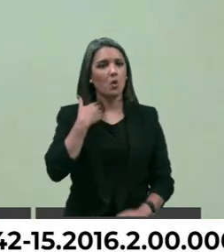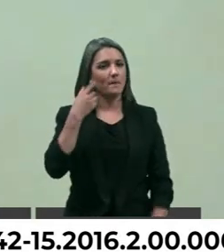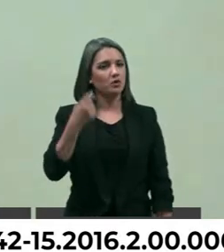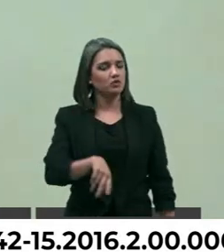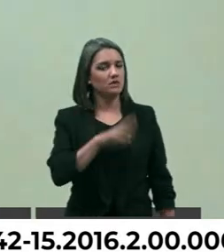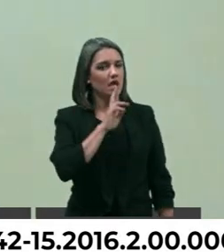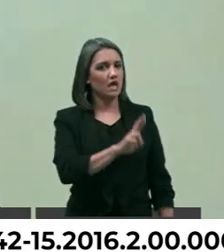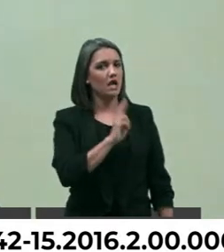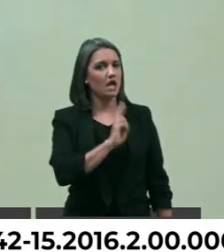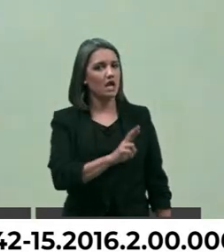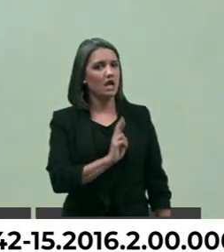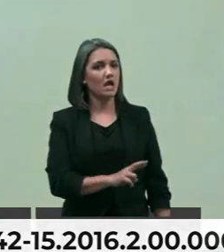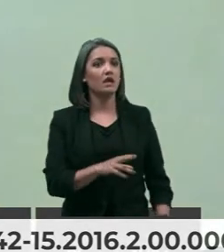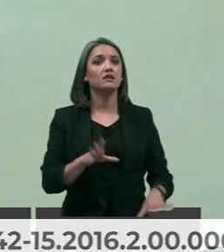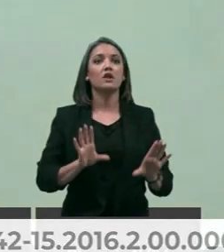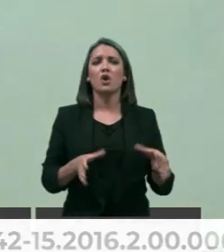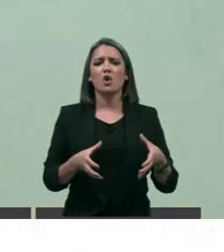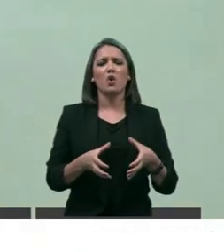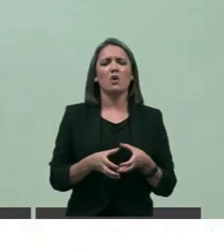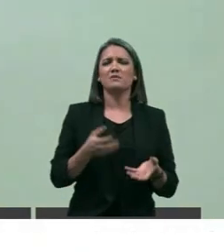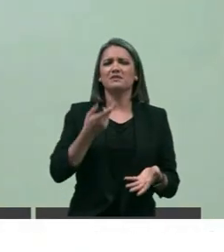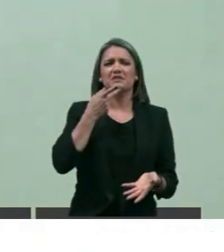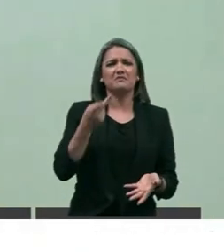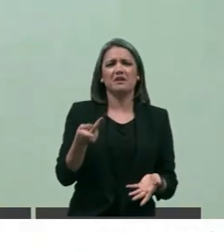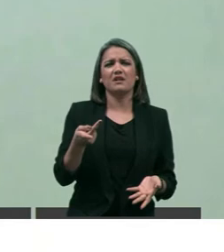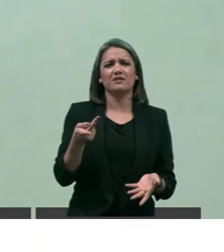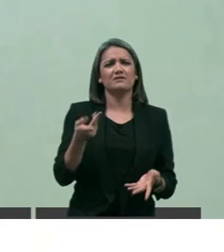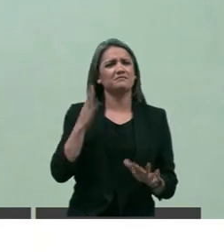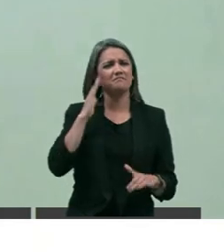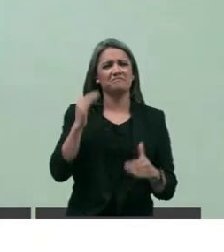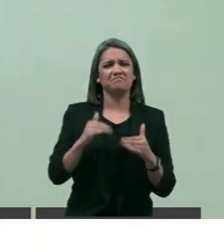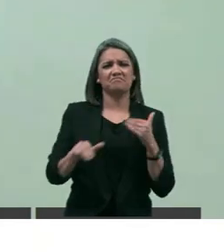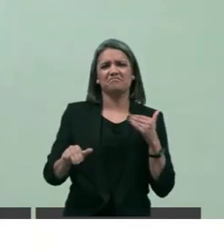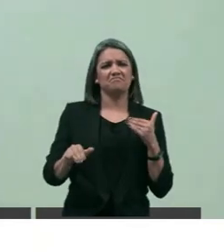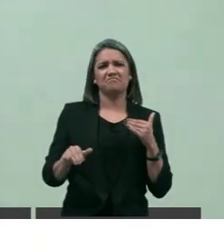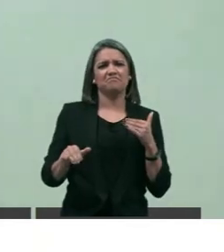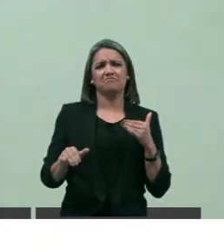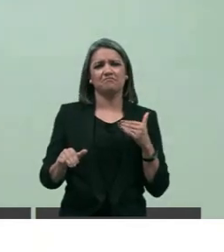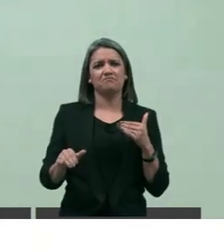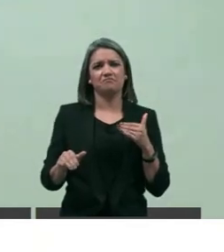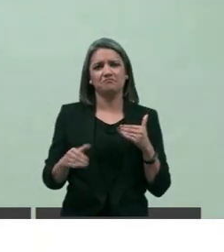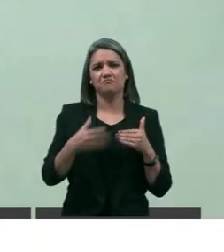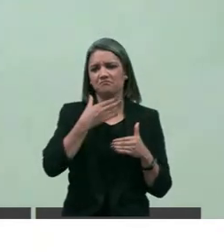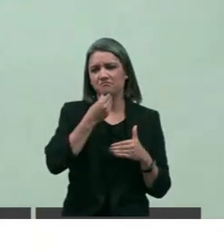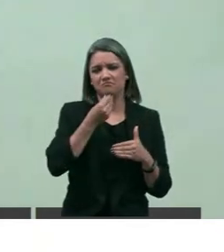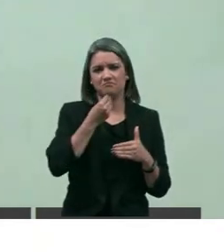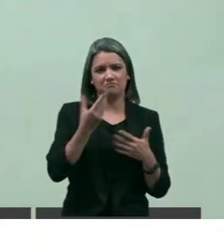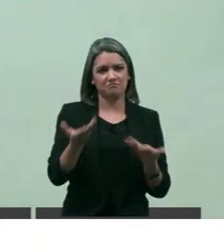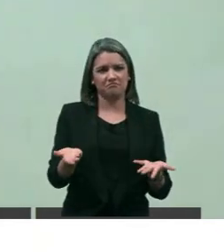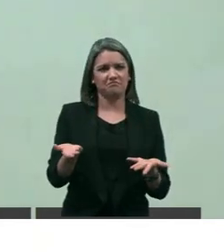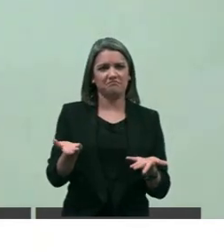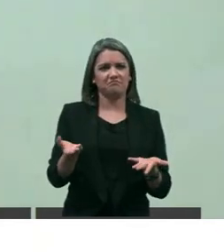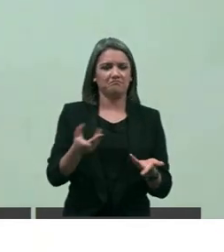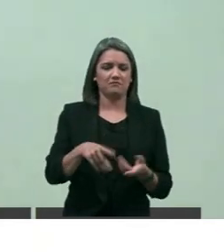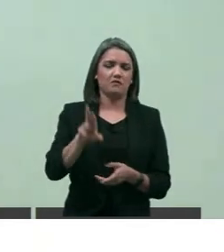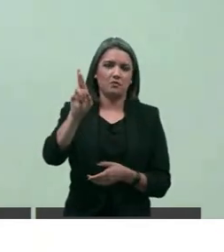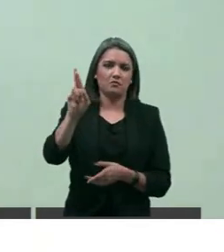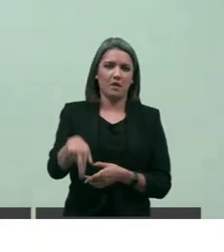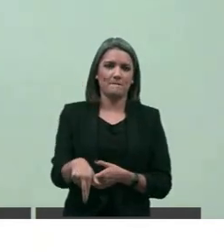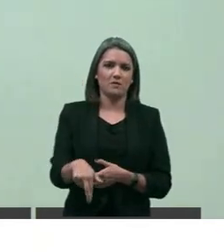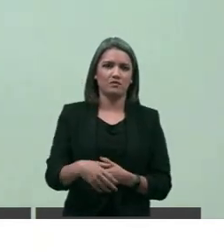a comissão considerou insatisfatório o desempenho do magistrado. E eu trago aqui